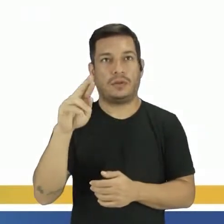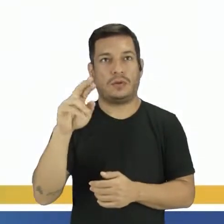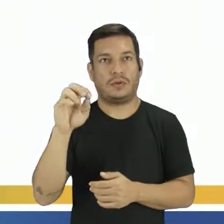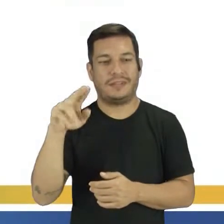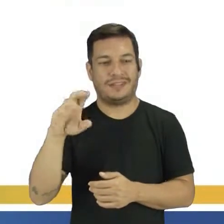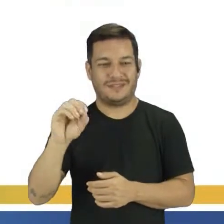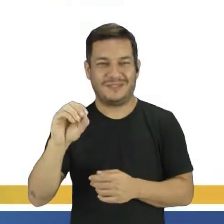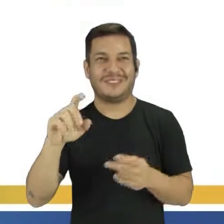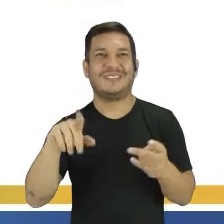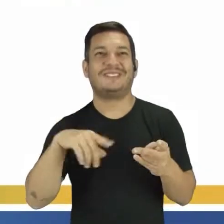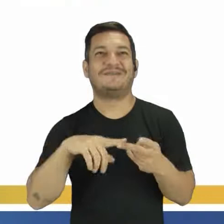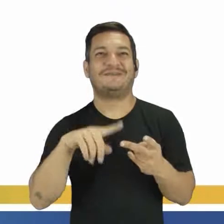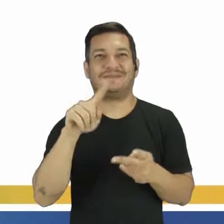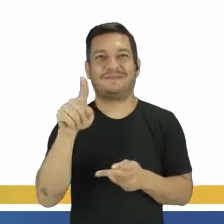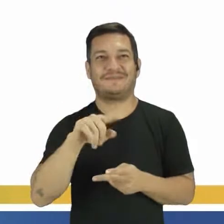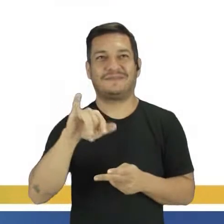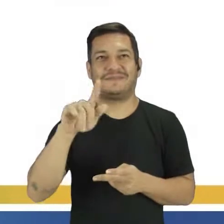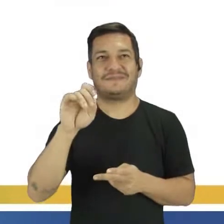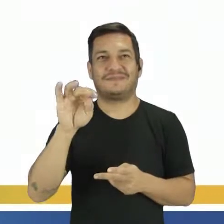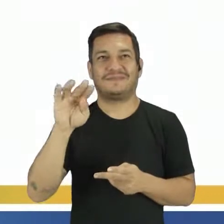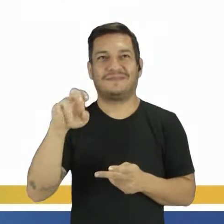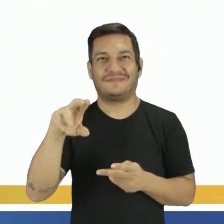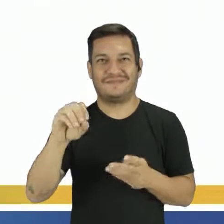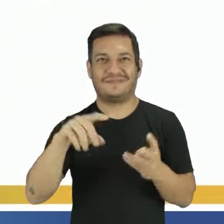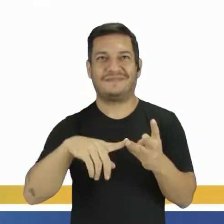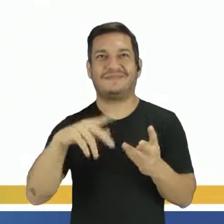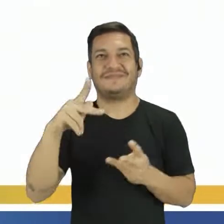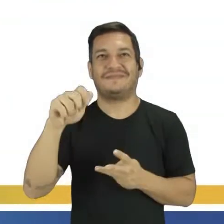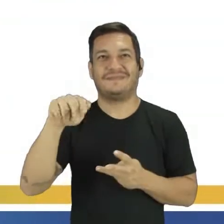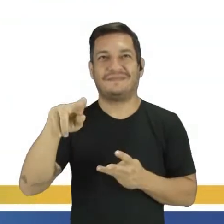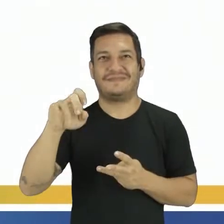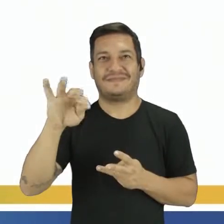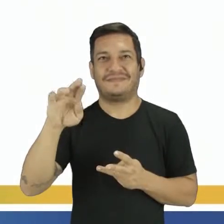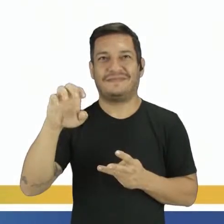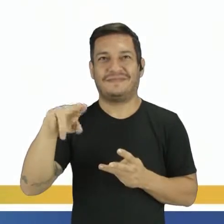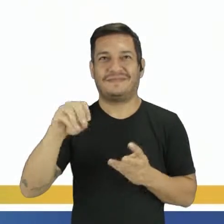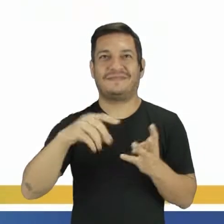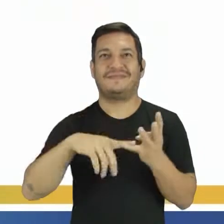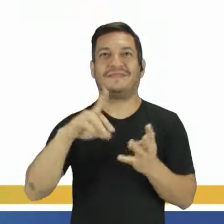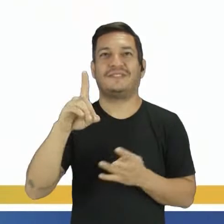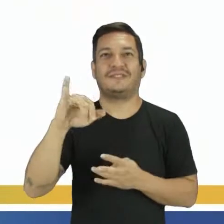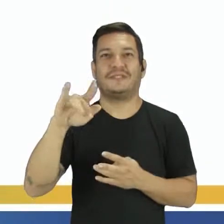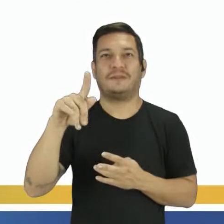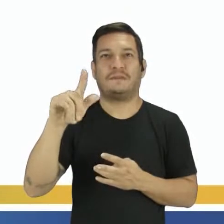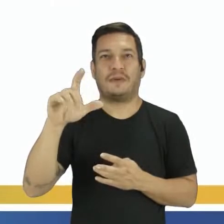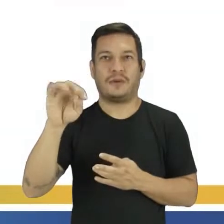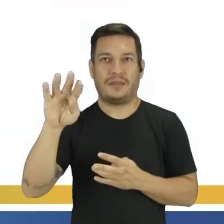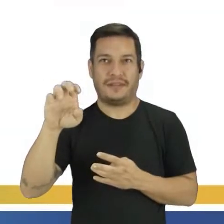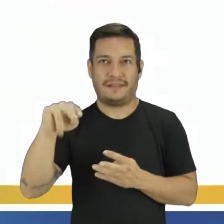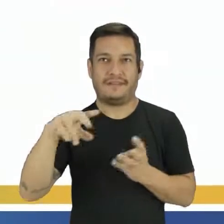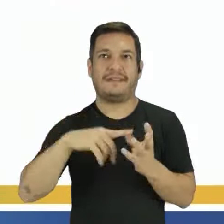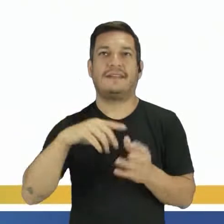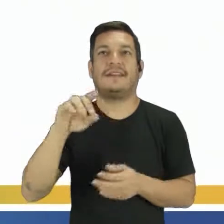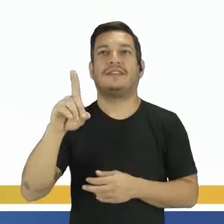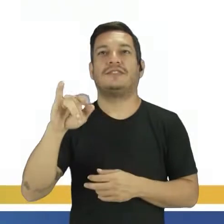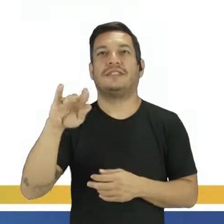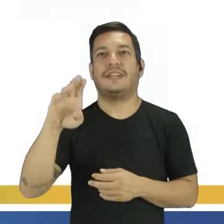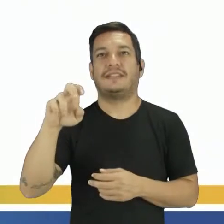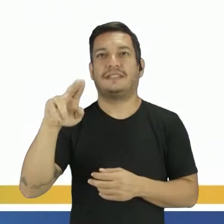vocês podem ver aí, o zigóteno, o paquíteno, o diplóteno e a